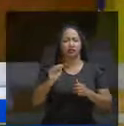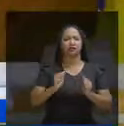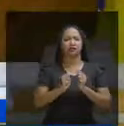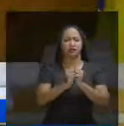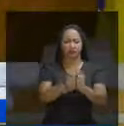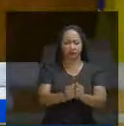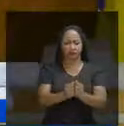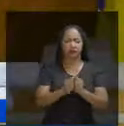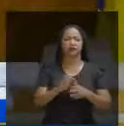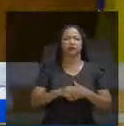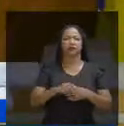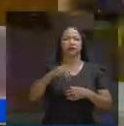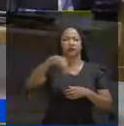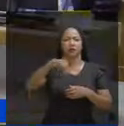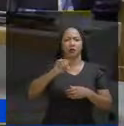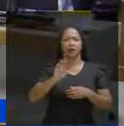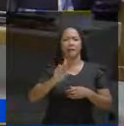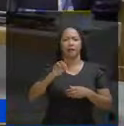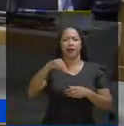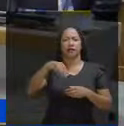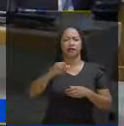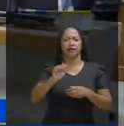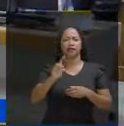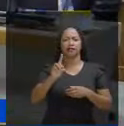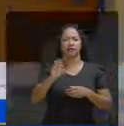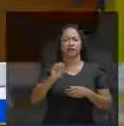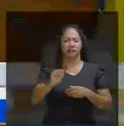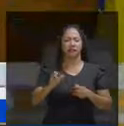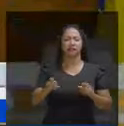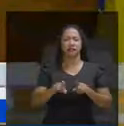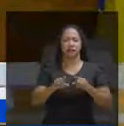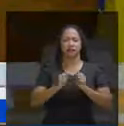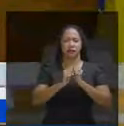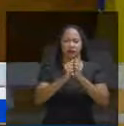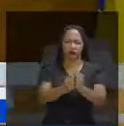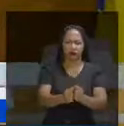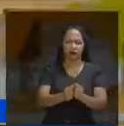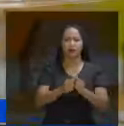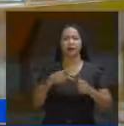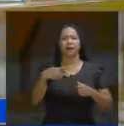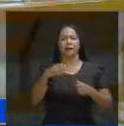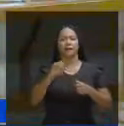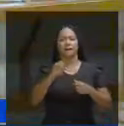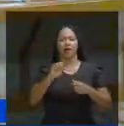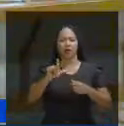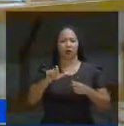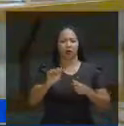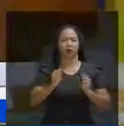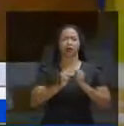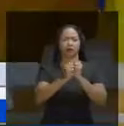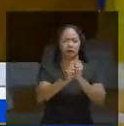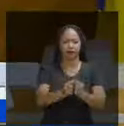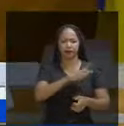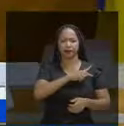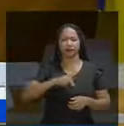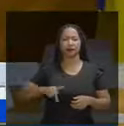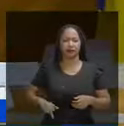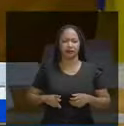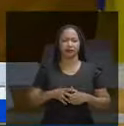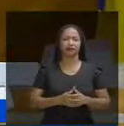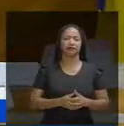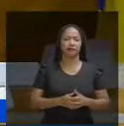relator. Juiz Normand Souza. Eu também acompanho, excelência. Juíza Paola Santos. Acompanho, presidente. Também